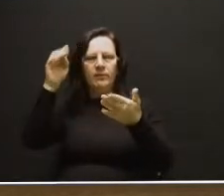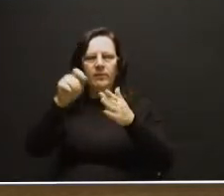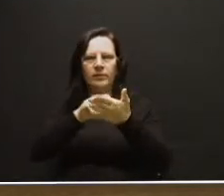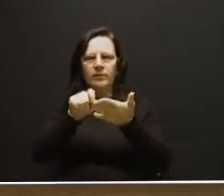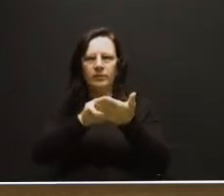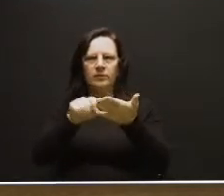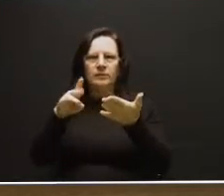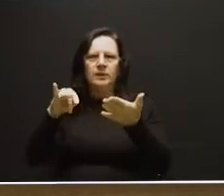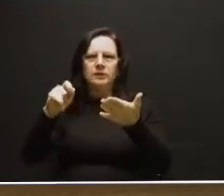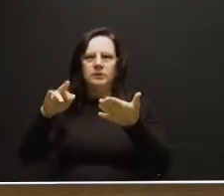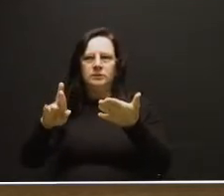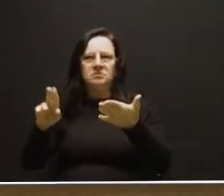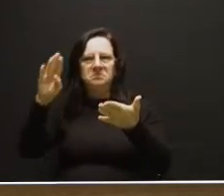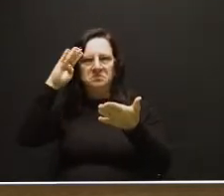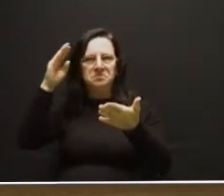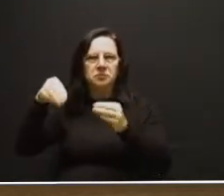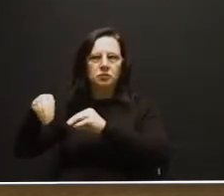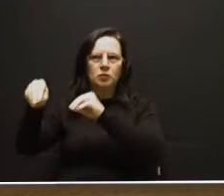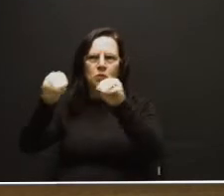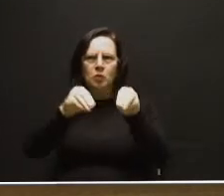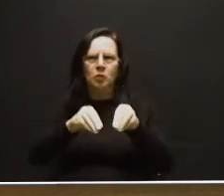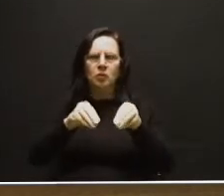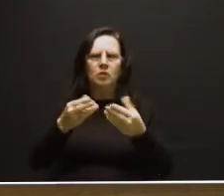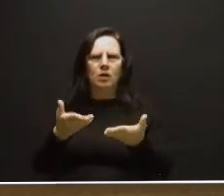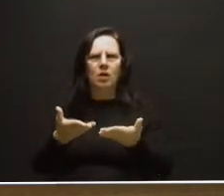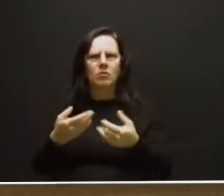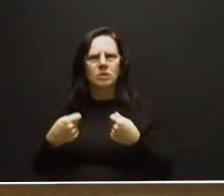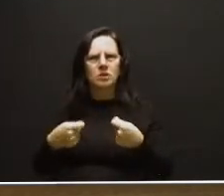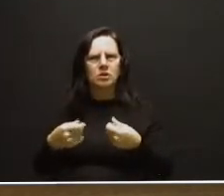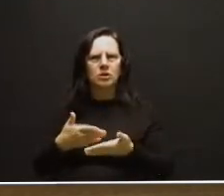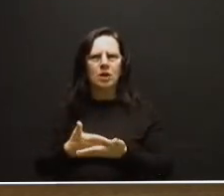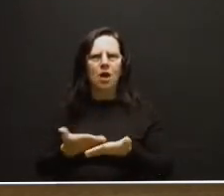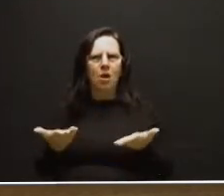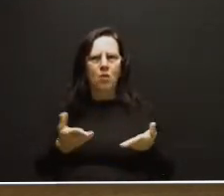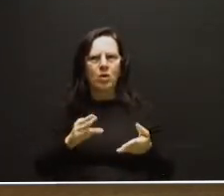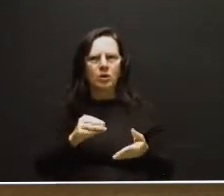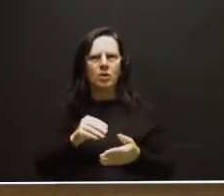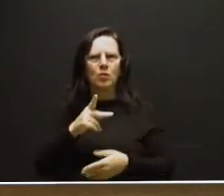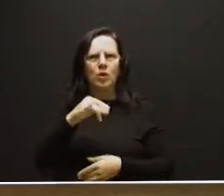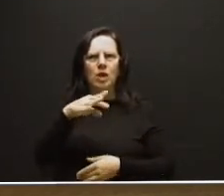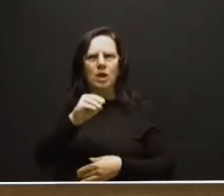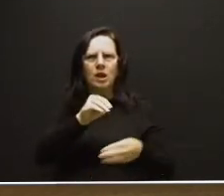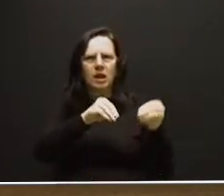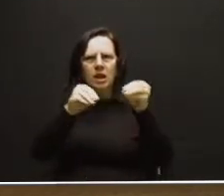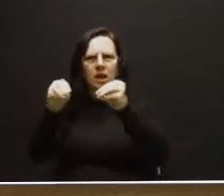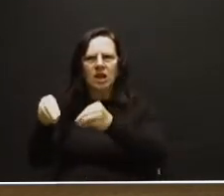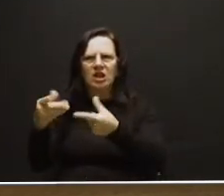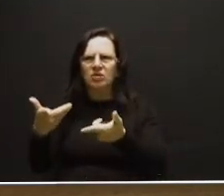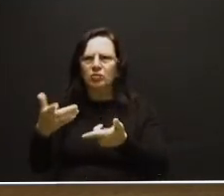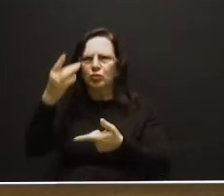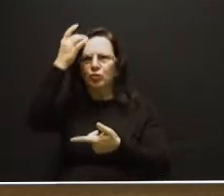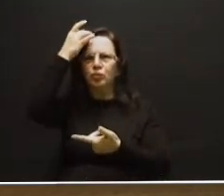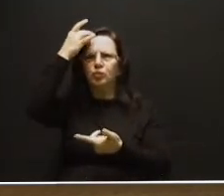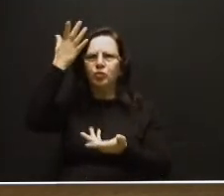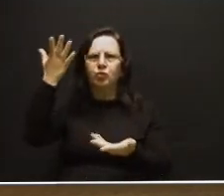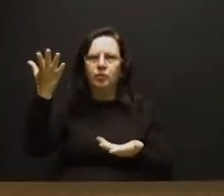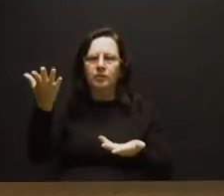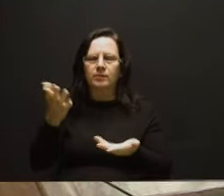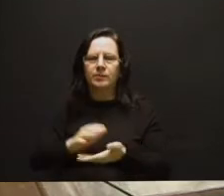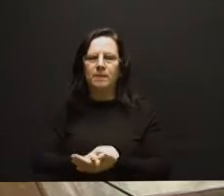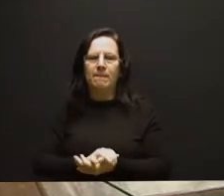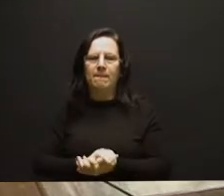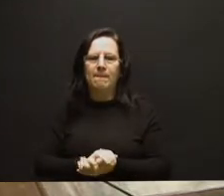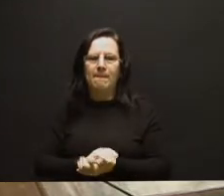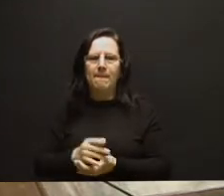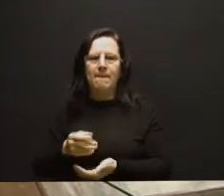falou que o ministério público falou que tinha uma pessoa dirá agora quer colocar o policlínica la song surdo só o presidente